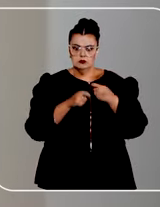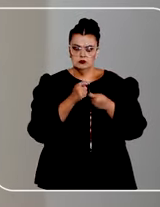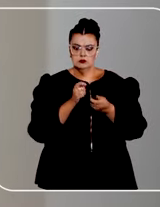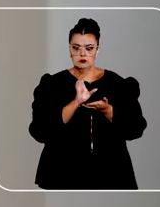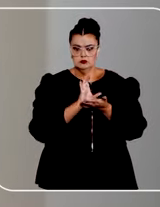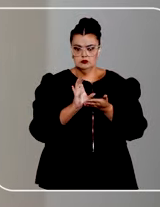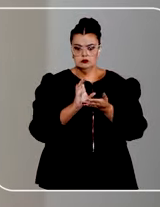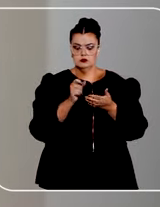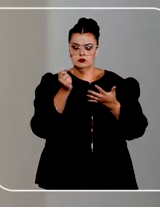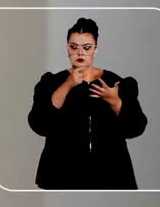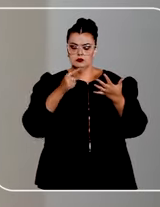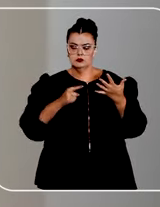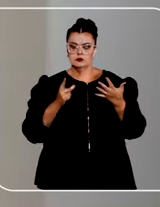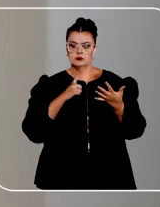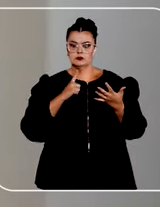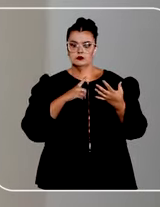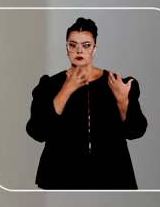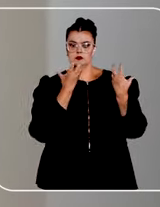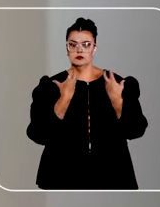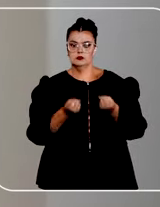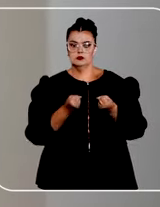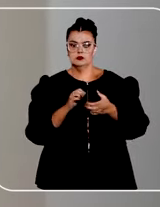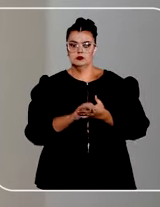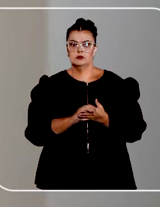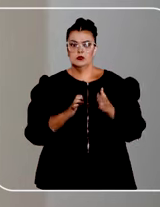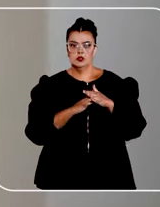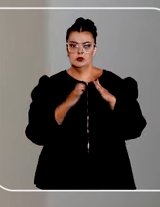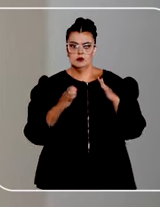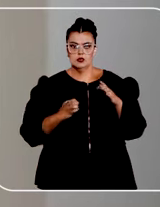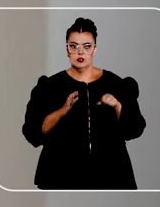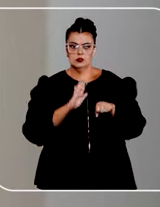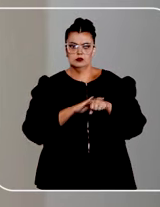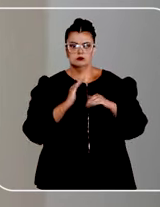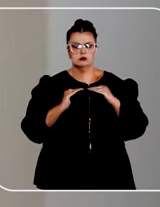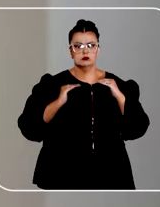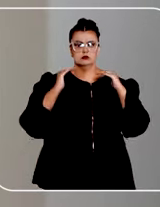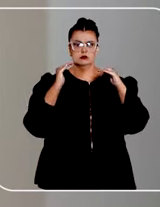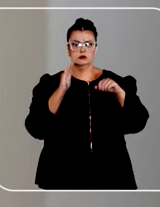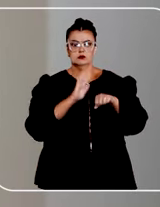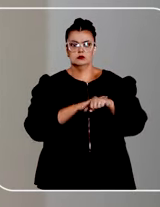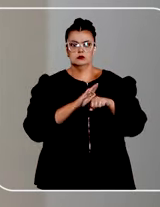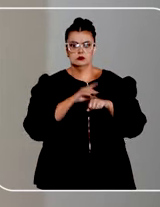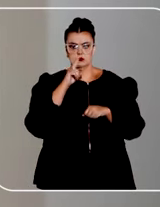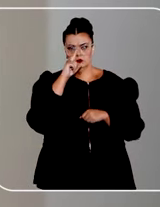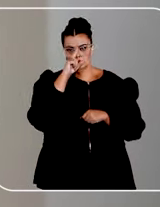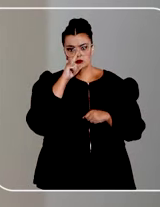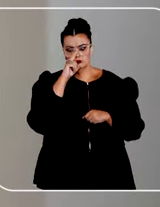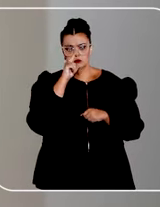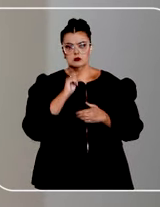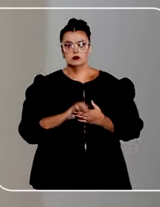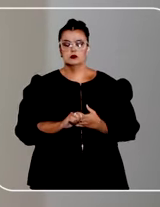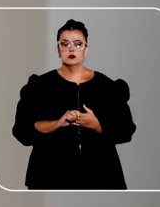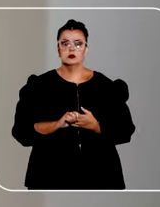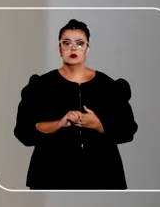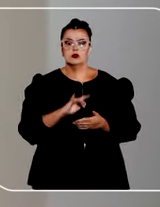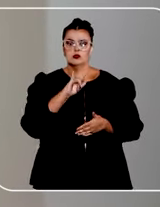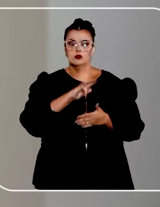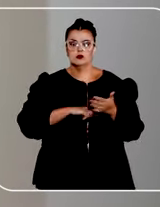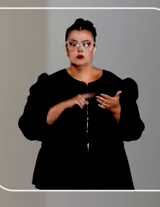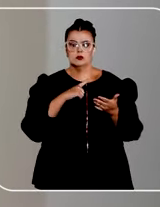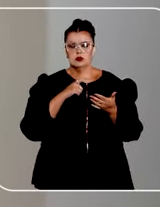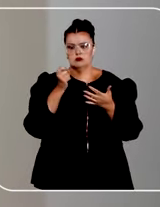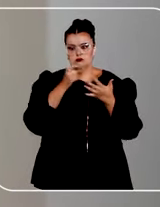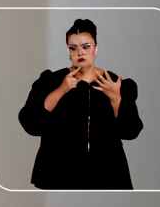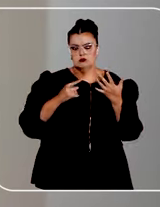econômico-financeira e Quais medidas vão ser adotadas para que essa empresa possa superar esse momento de crise Então esse documento vai conter uma série de